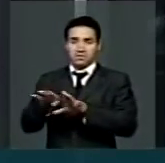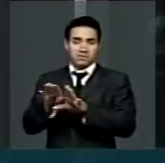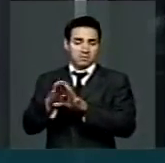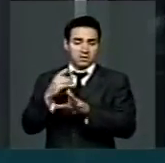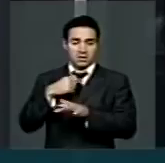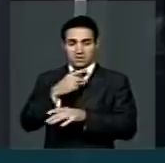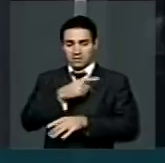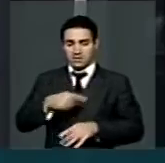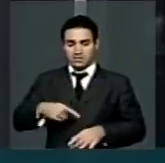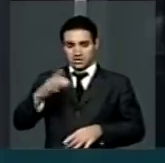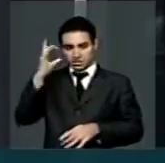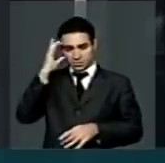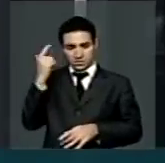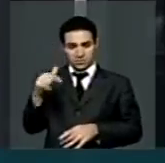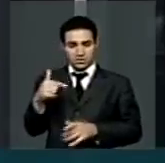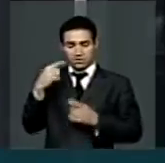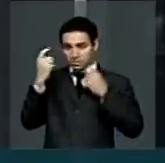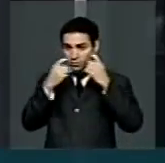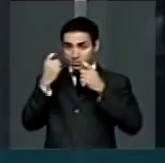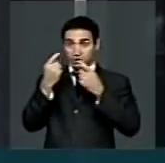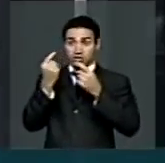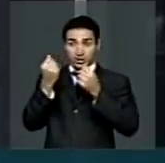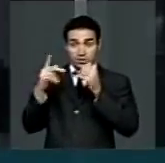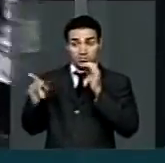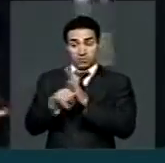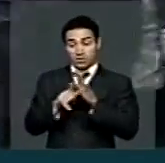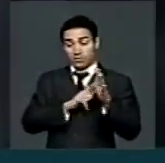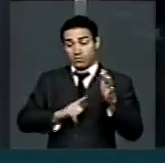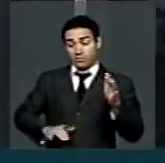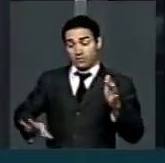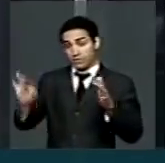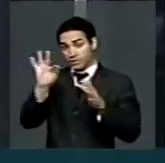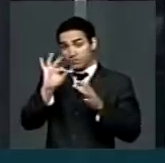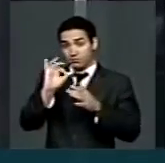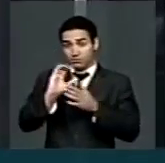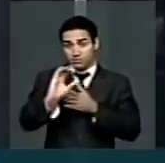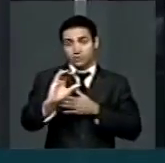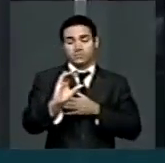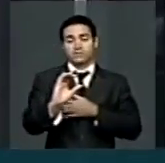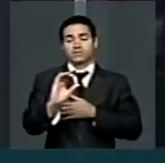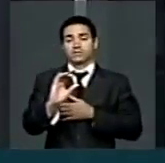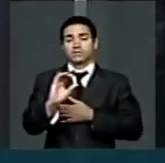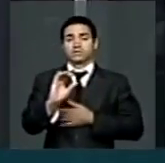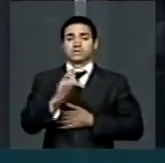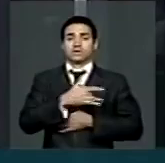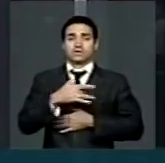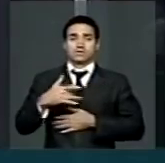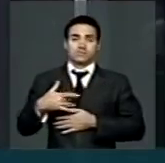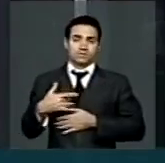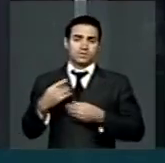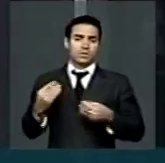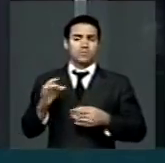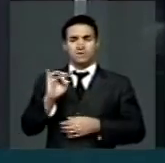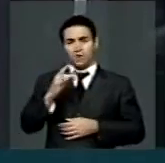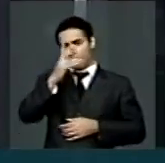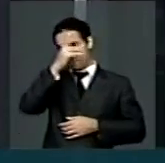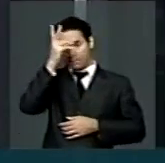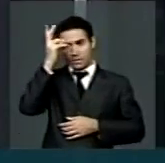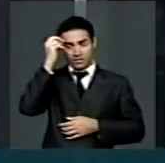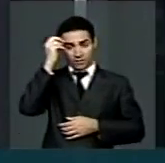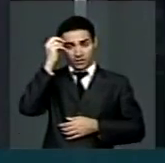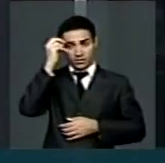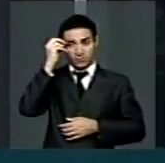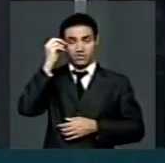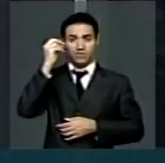de garantir recursos vinculados da União para a saúde. É inconcebível que somente o prefeito seja